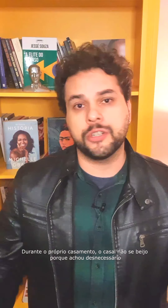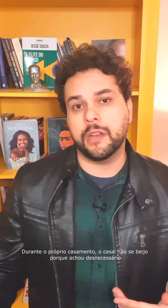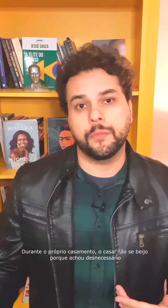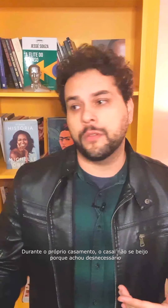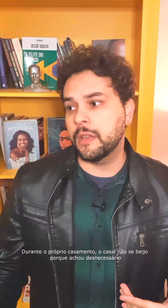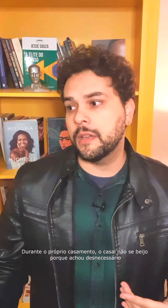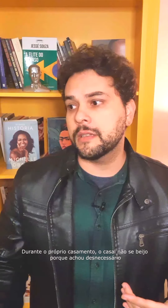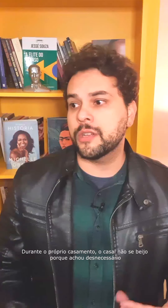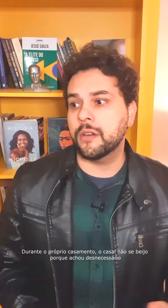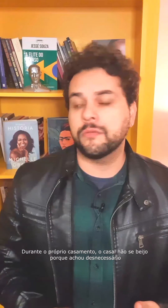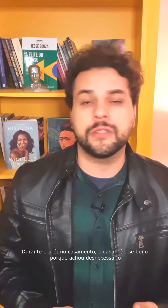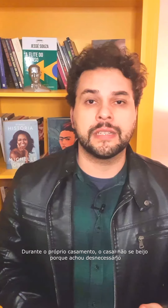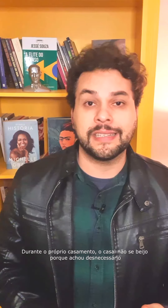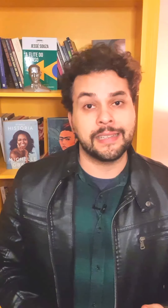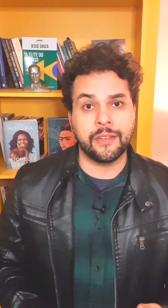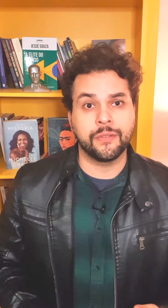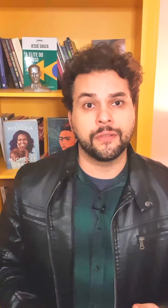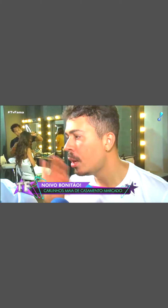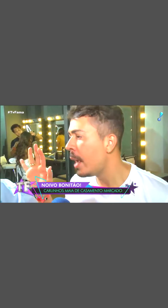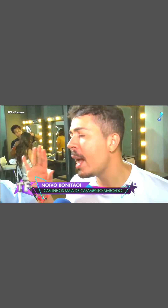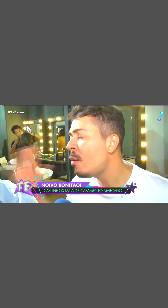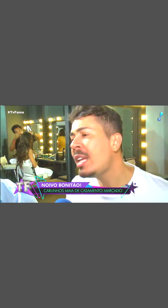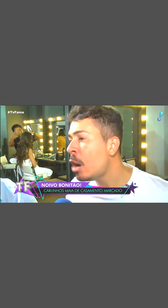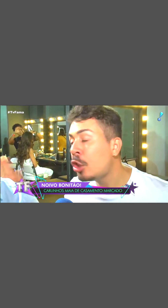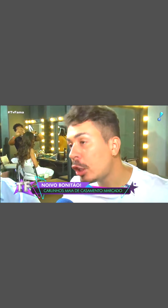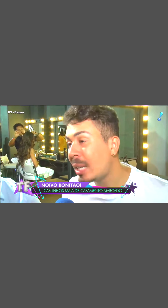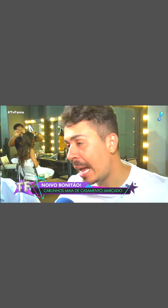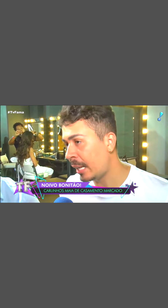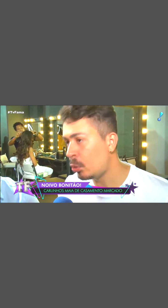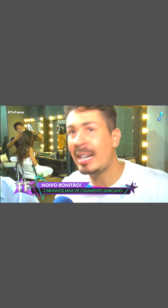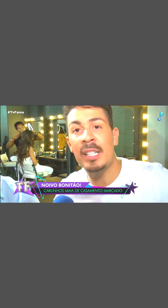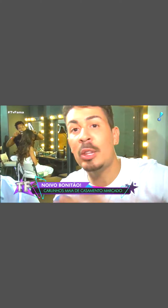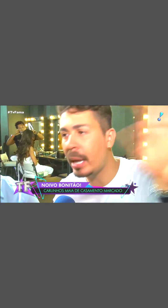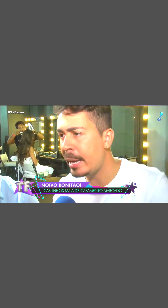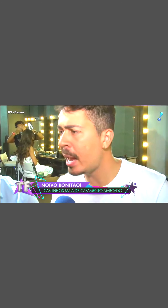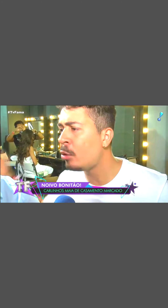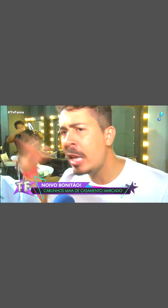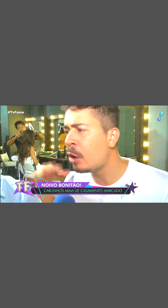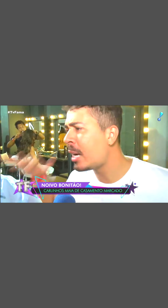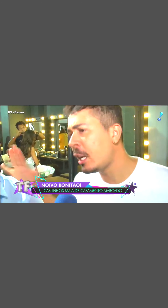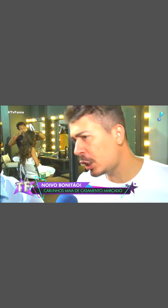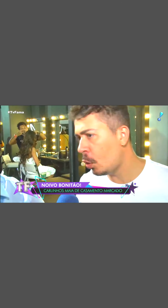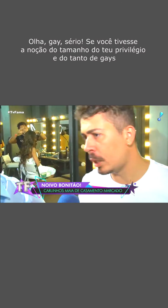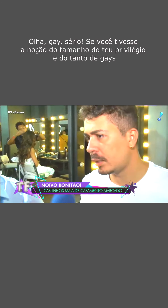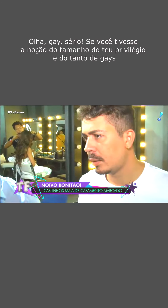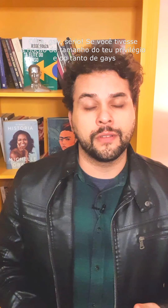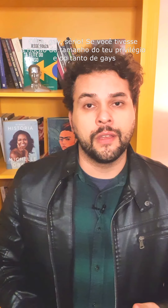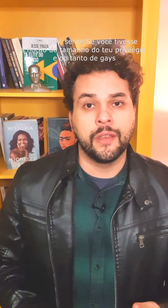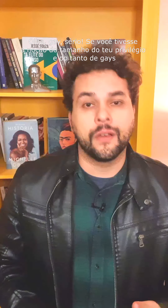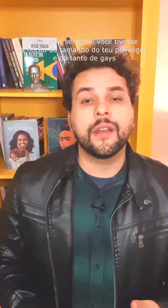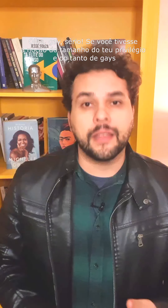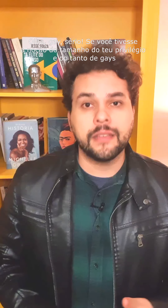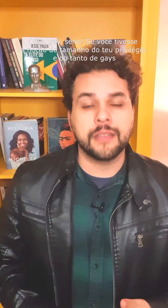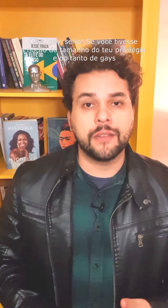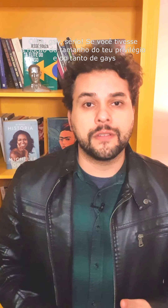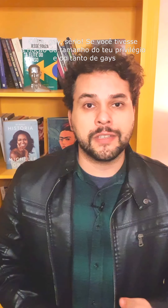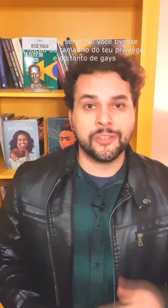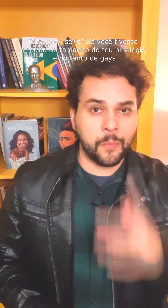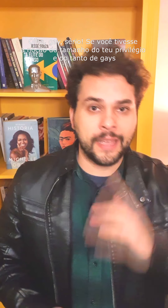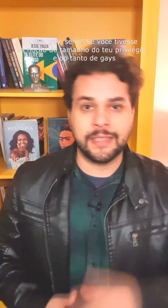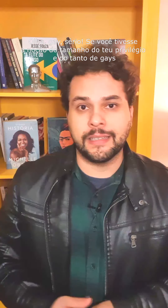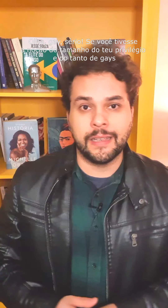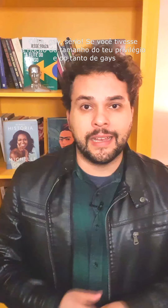não se beijaram porque eles acharam desnecessário. É uma união de dois caras, não é casamento gay, é a união de Carlinhos e Lucas. Olha, gay, sério,